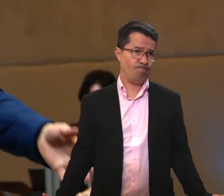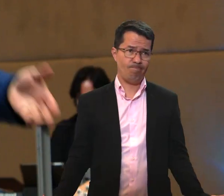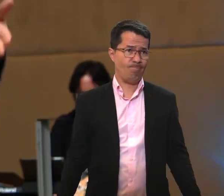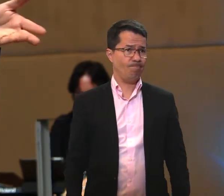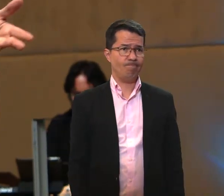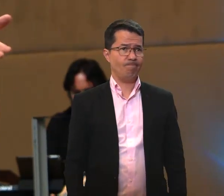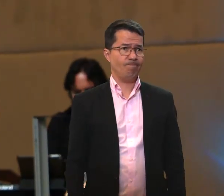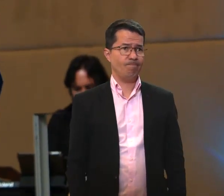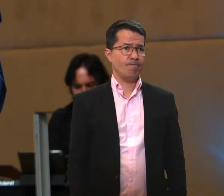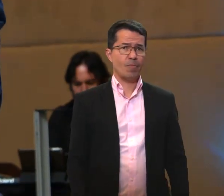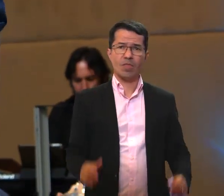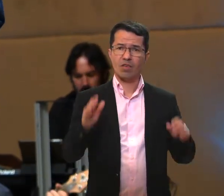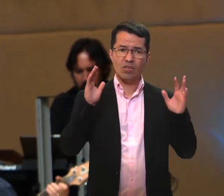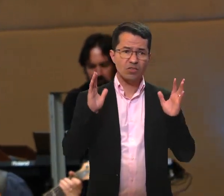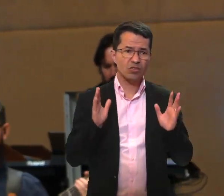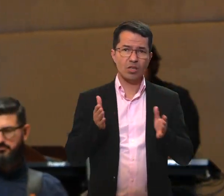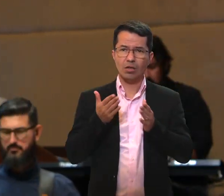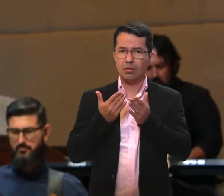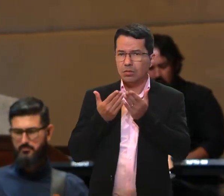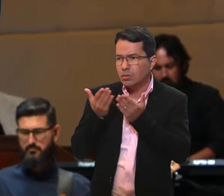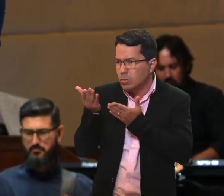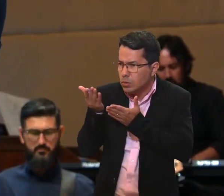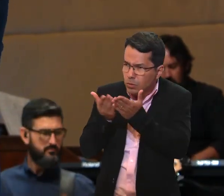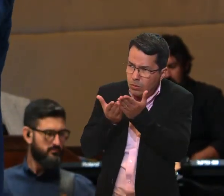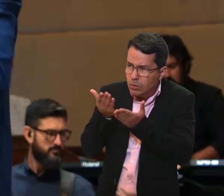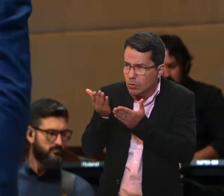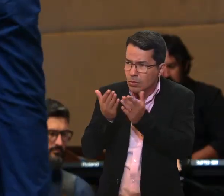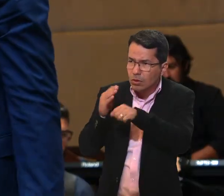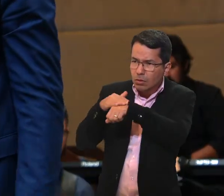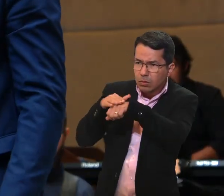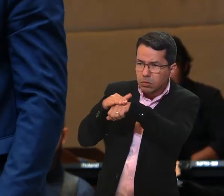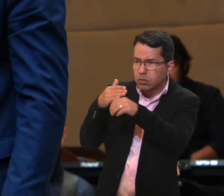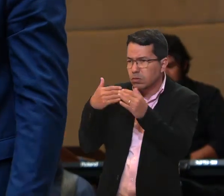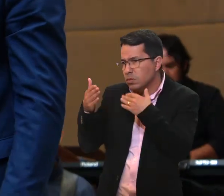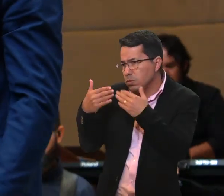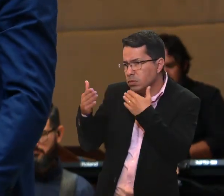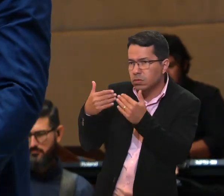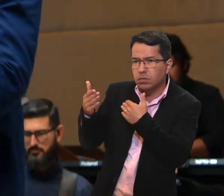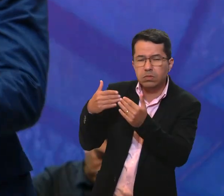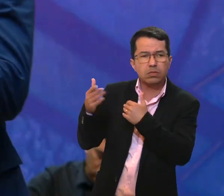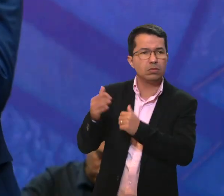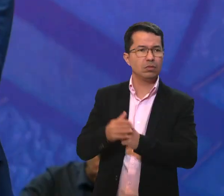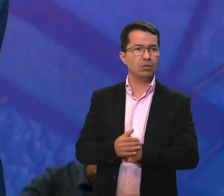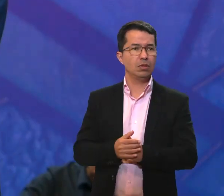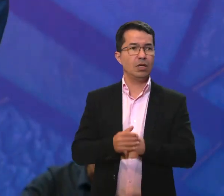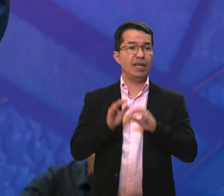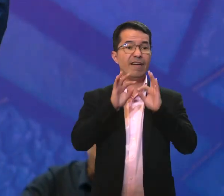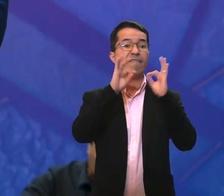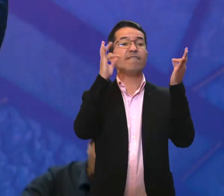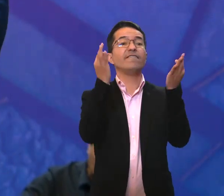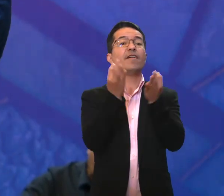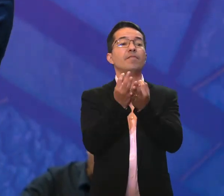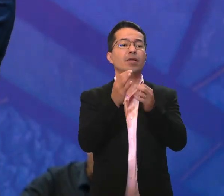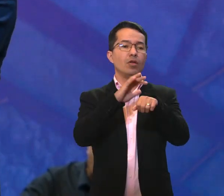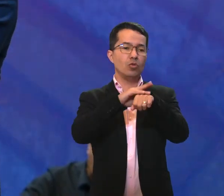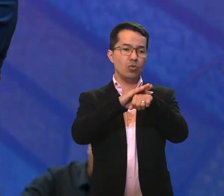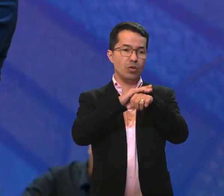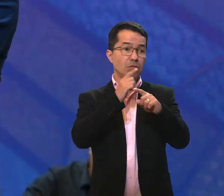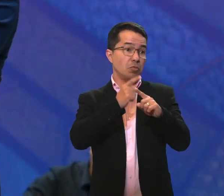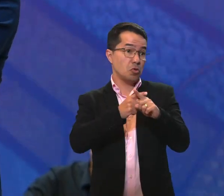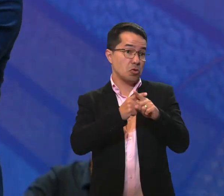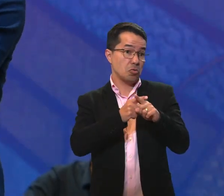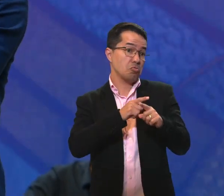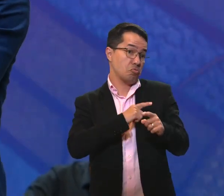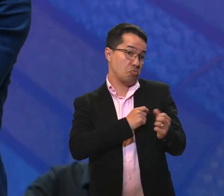Quantas vezes eu atendo gente, a maioria dos atendimentos, a família fica doente porque alguém está dependente,